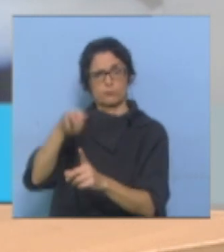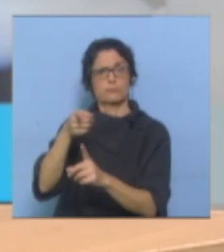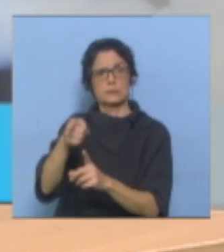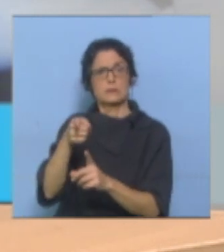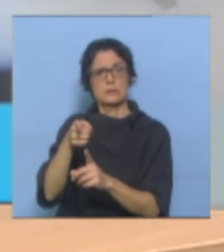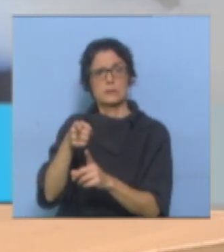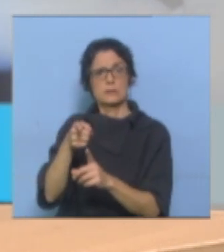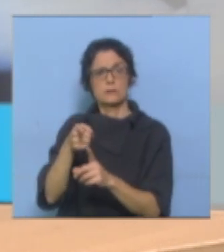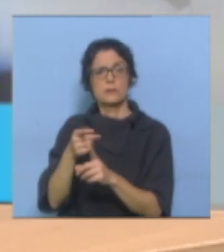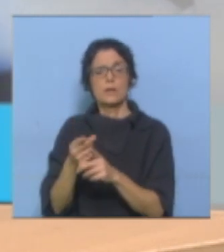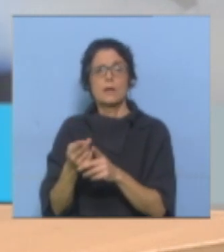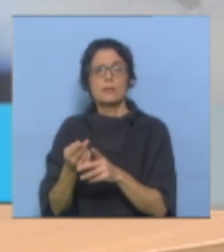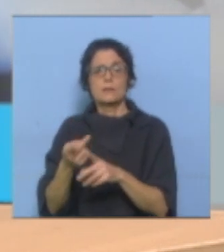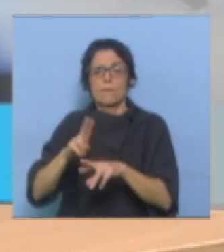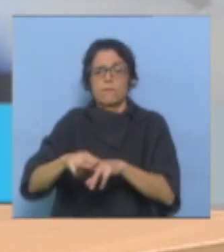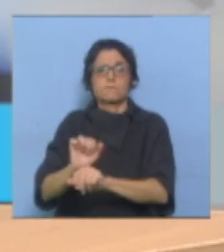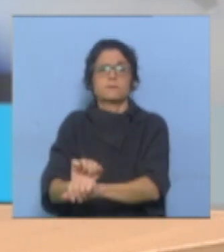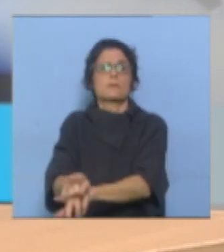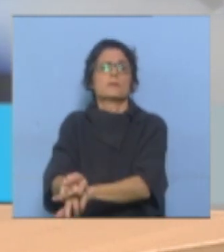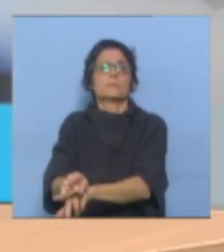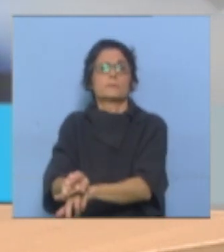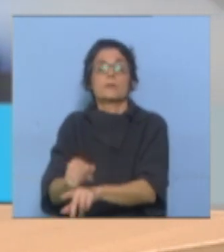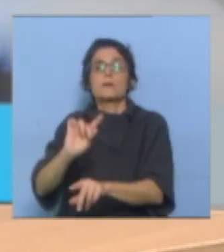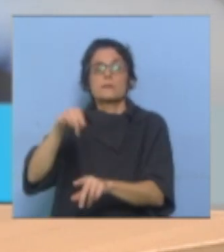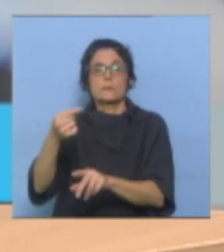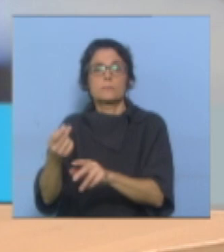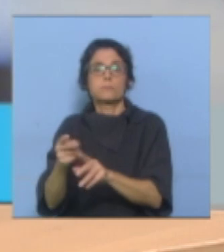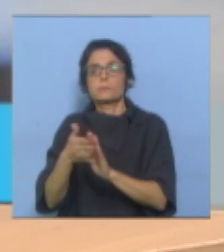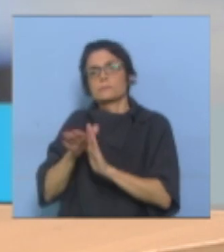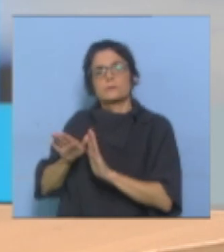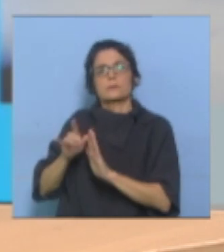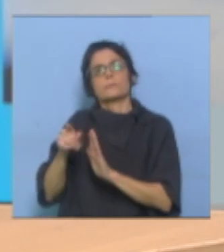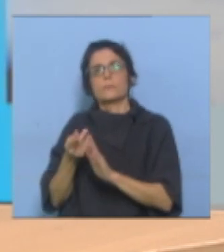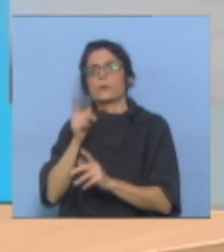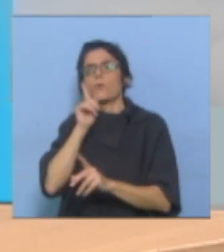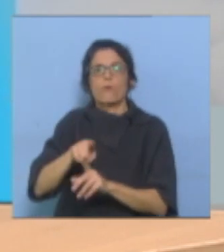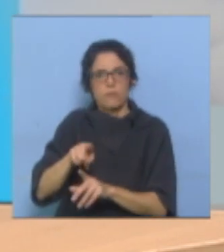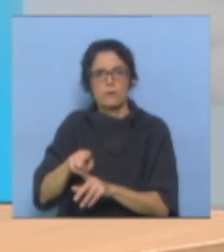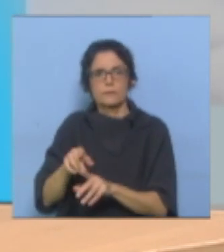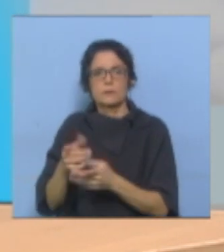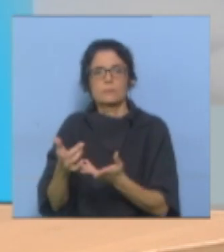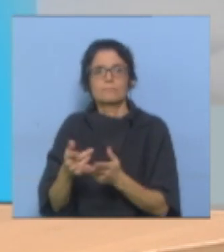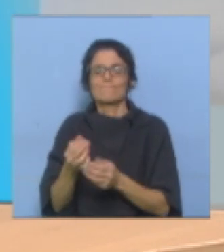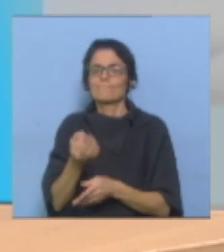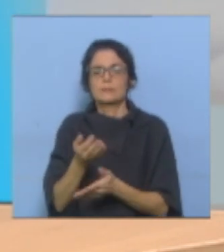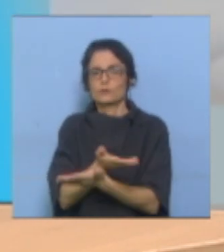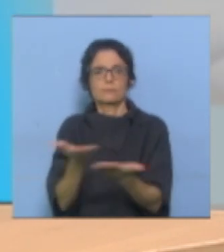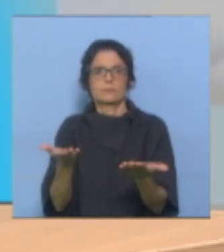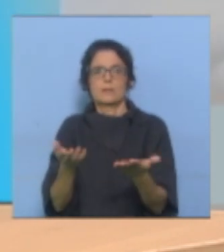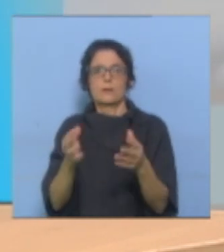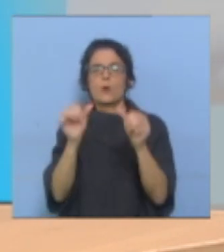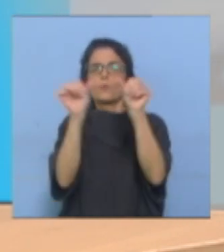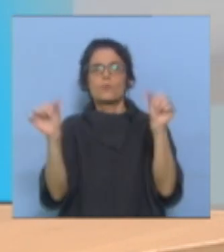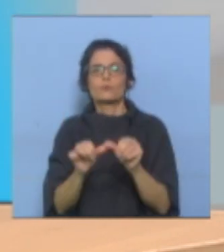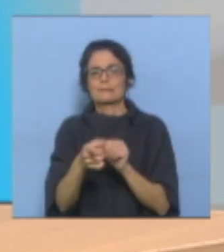não eram regenerados, ou seja, reincidiam. E o sistema por si só não resolvia, não